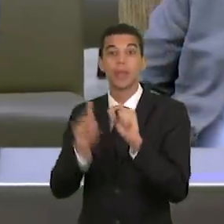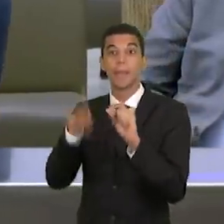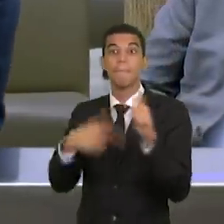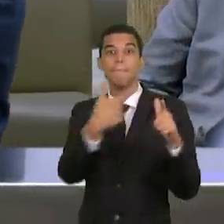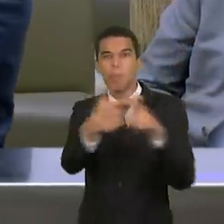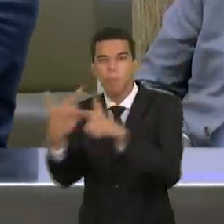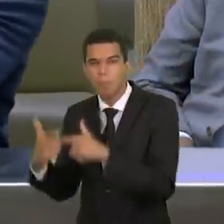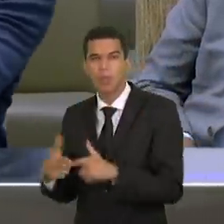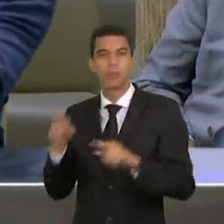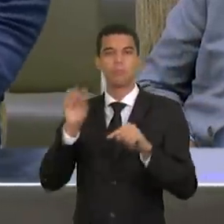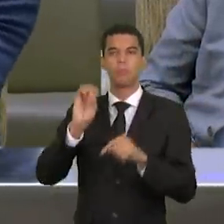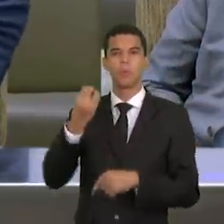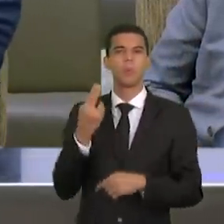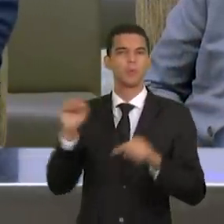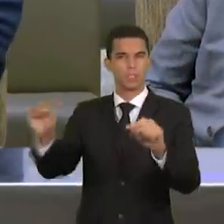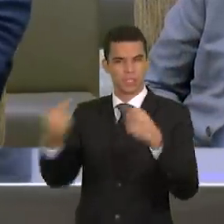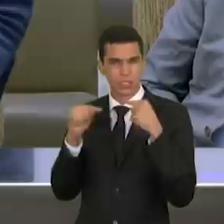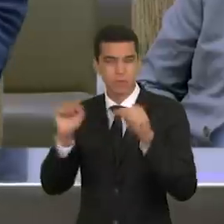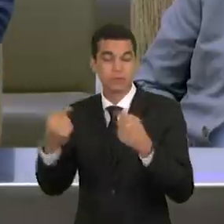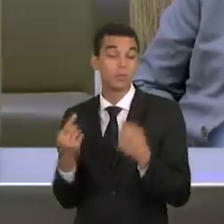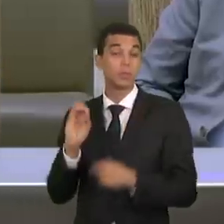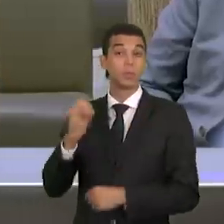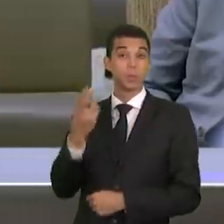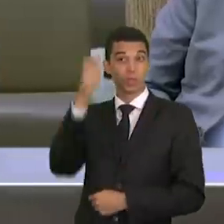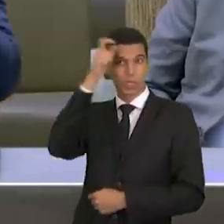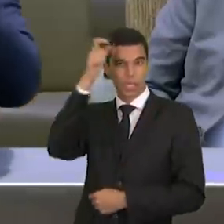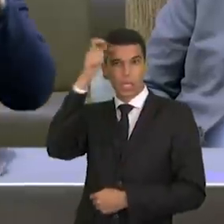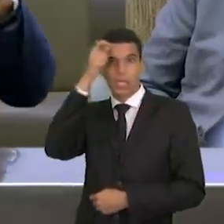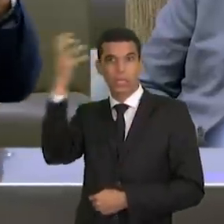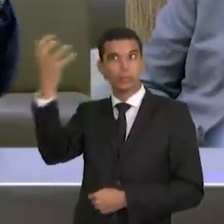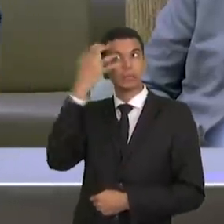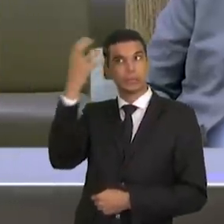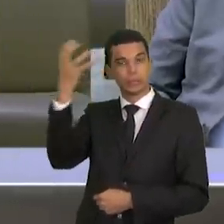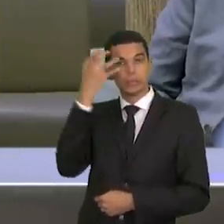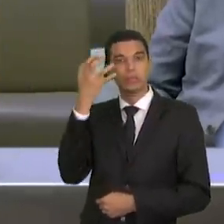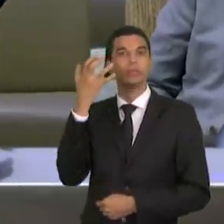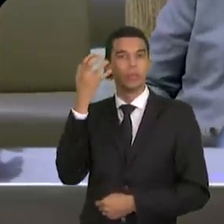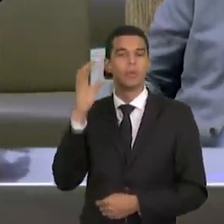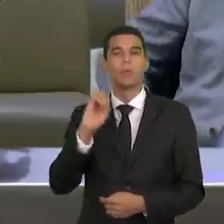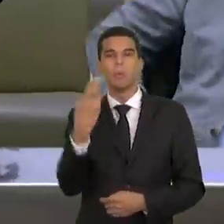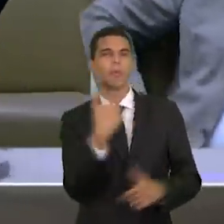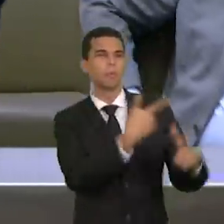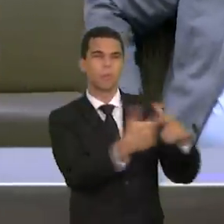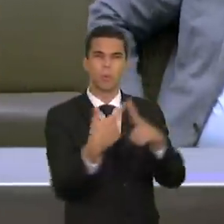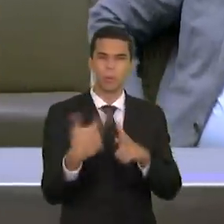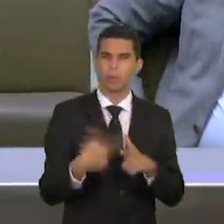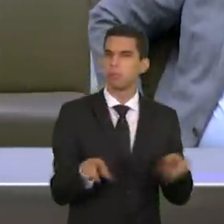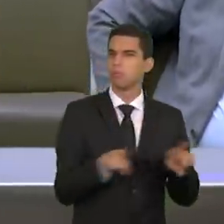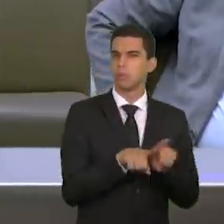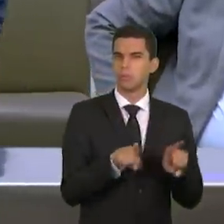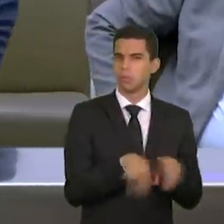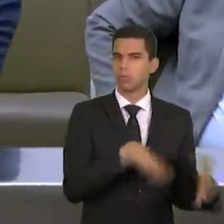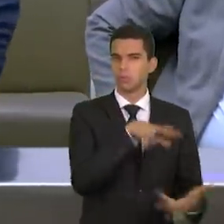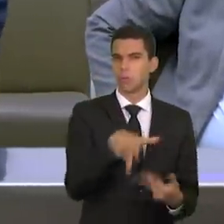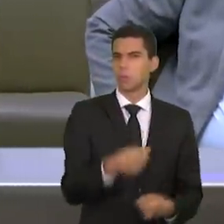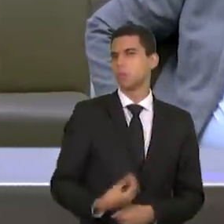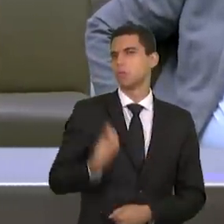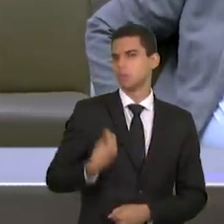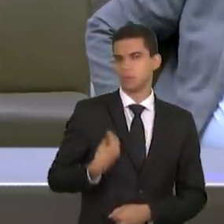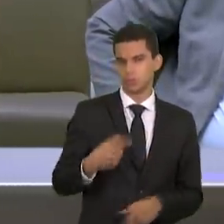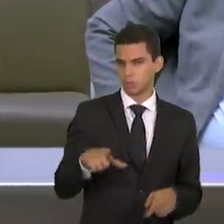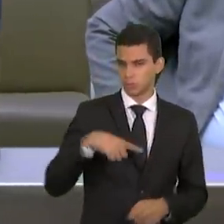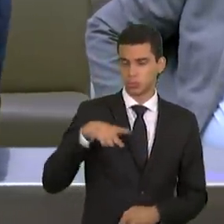desafios, a noite das tentações, a noite dos problemas existentes em todo o mundo. É